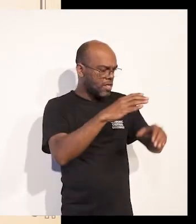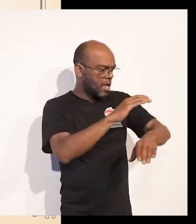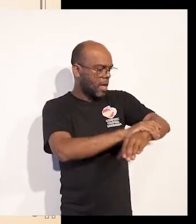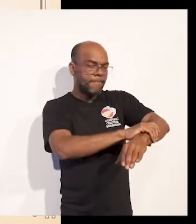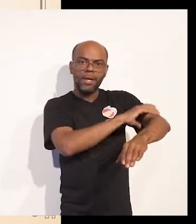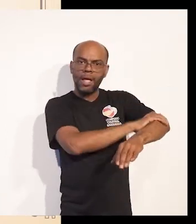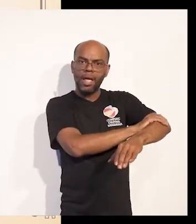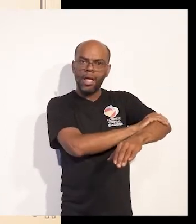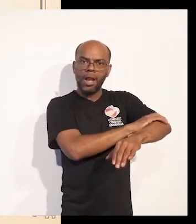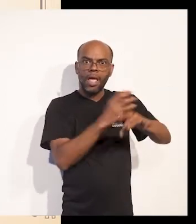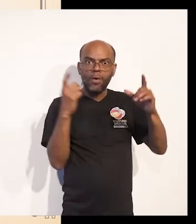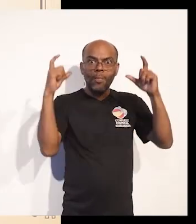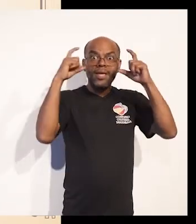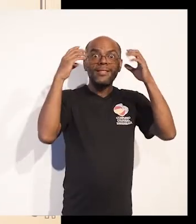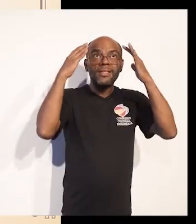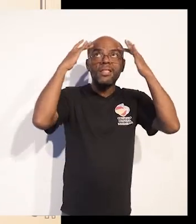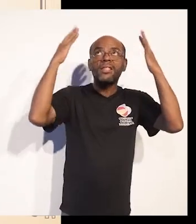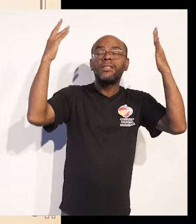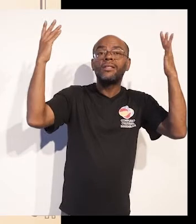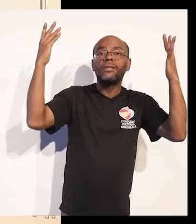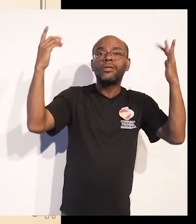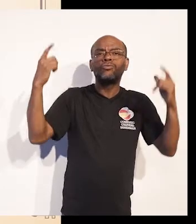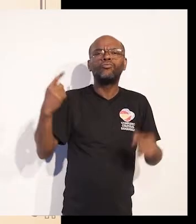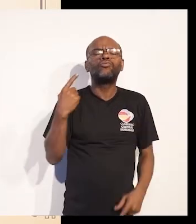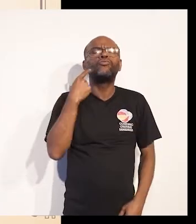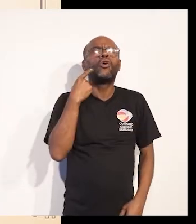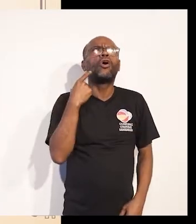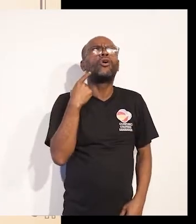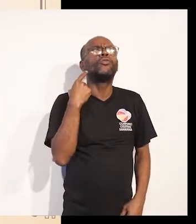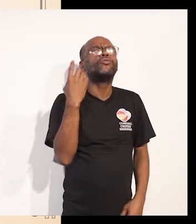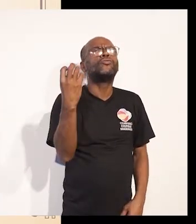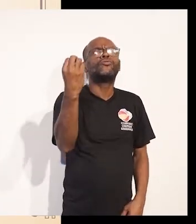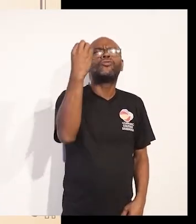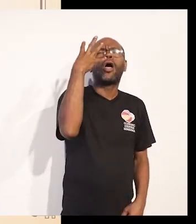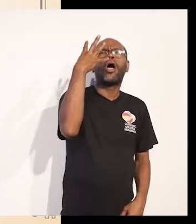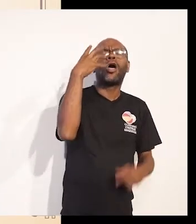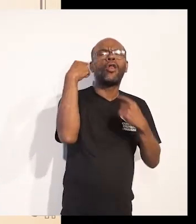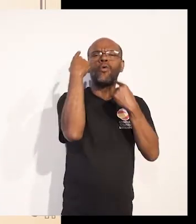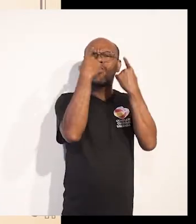uma percepção cromática dos nossos, decifrada pelos nossos olhos e